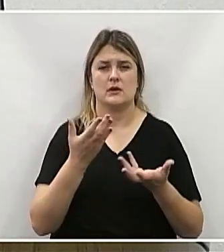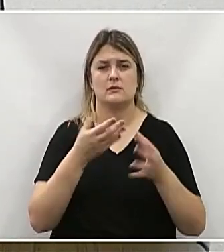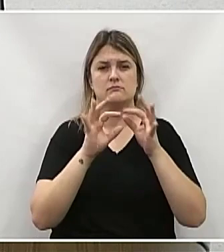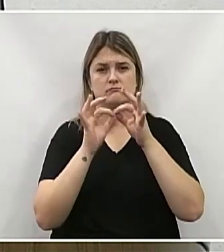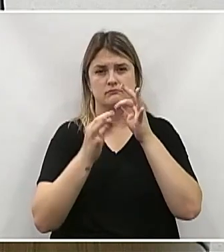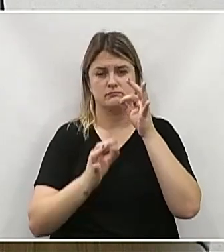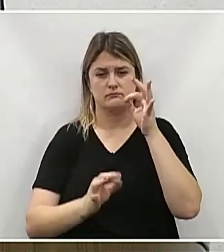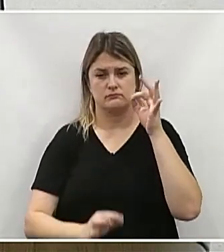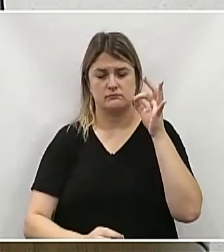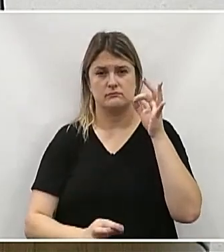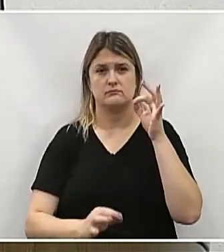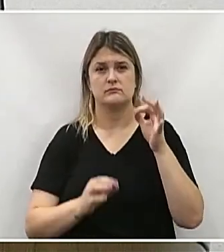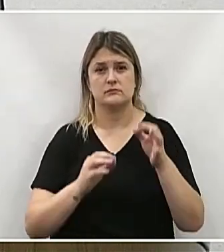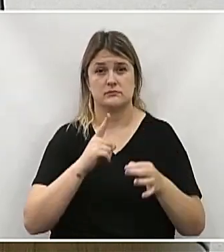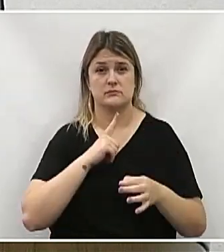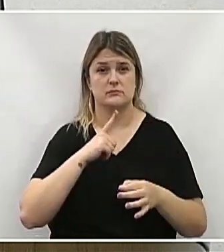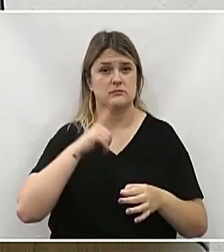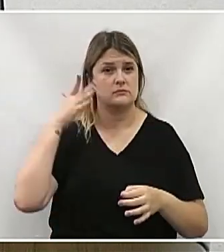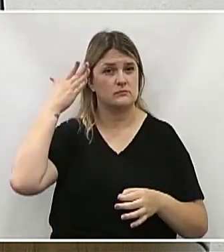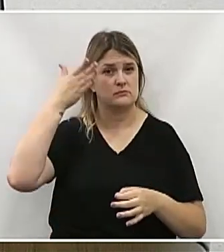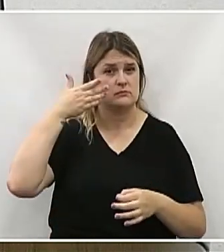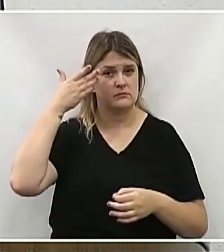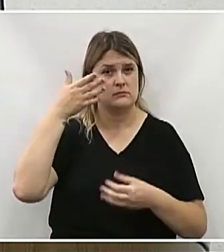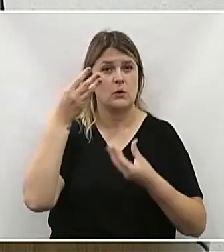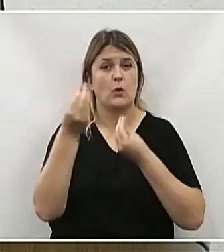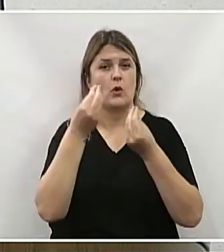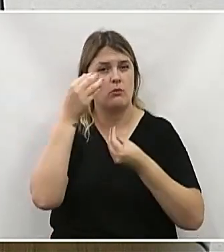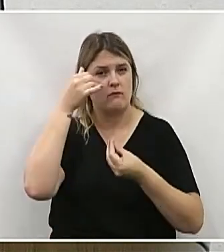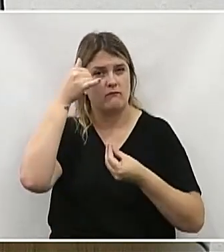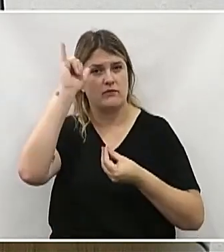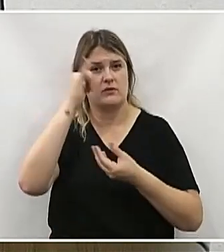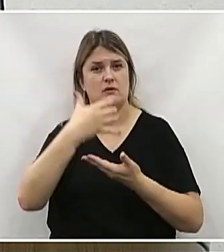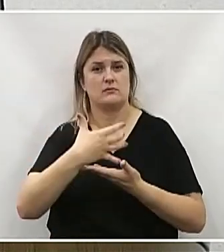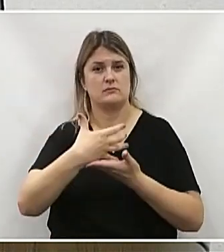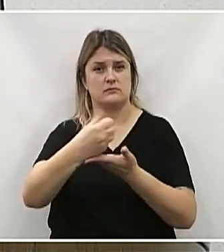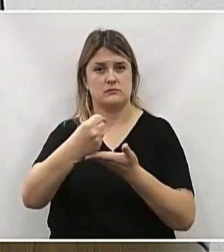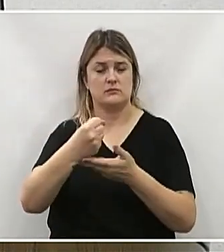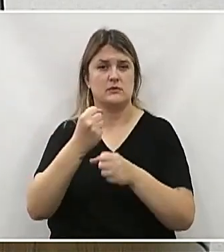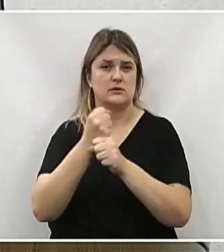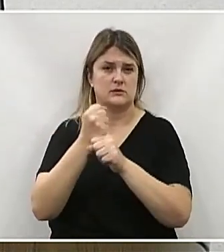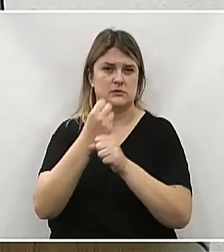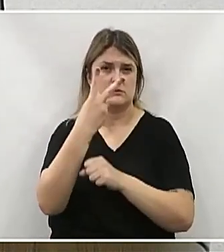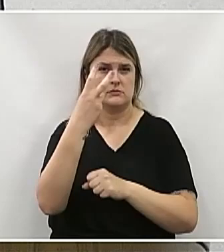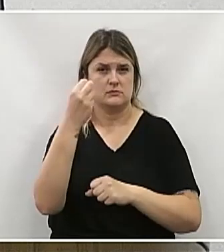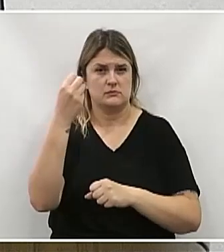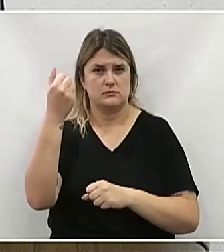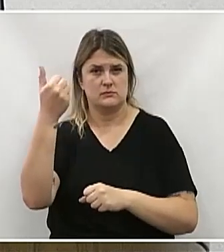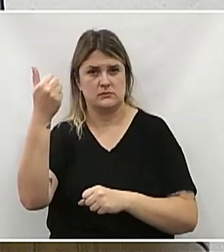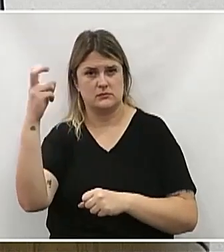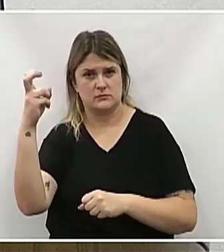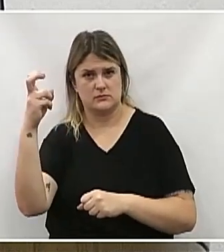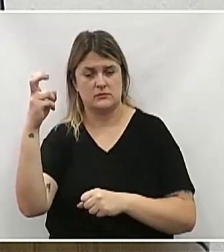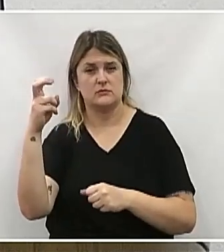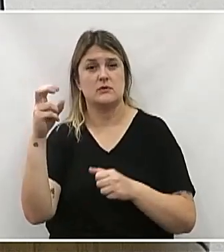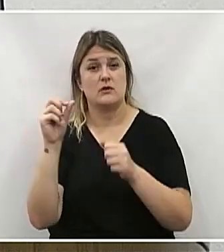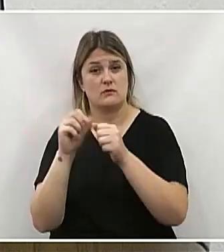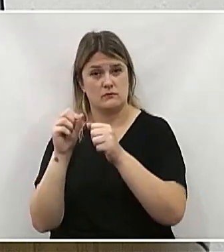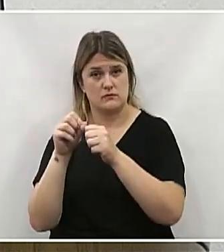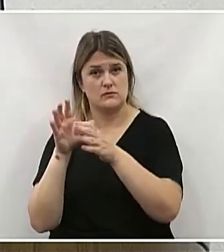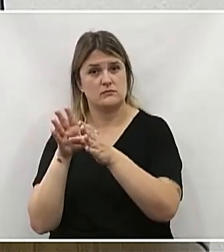mais Inclusive eu tenho uma palestra sobre prevenção do suicídio que inclusive em 2015 eu fiz para a saúde